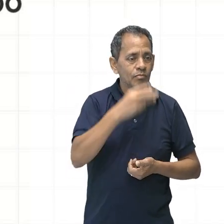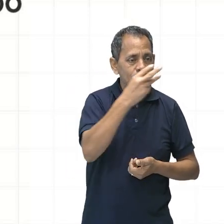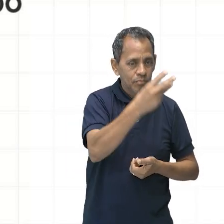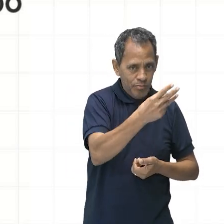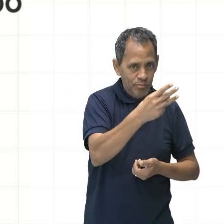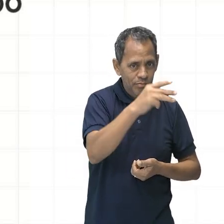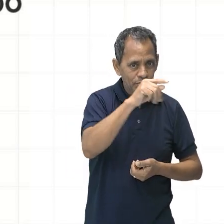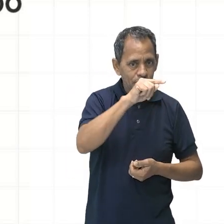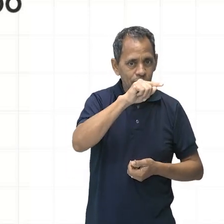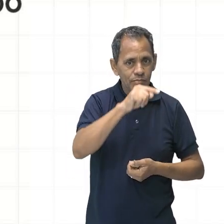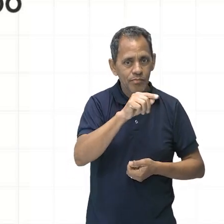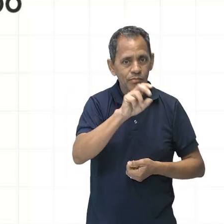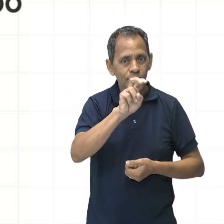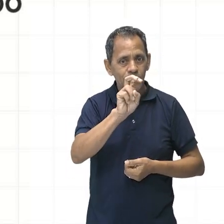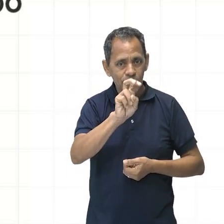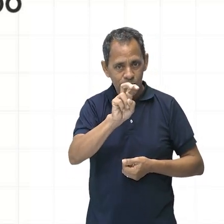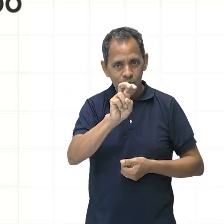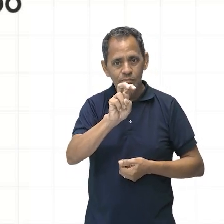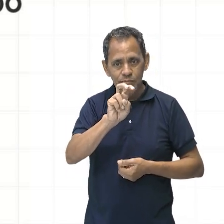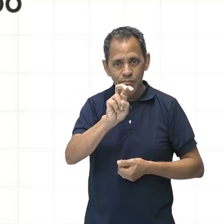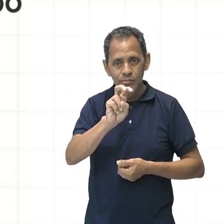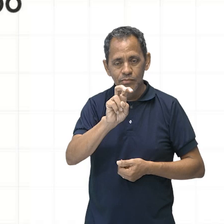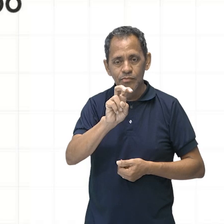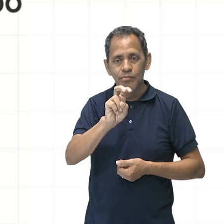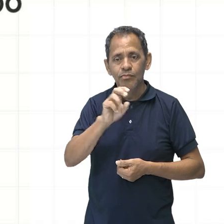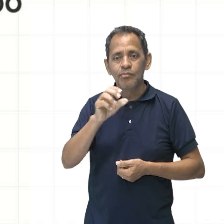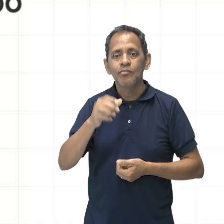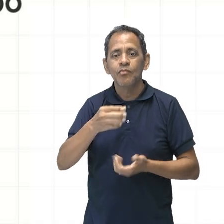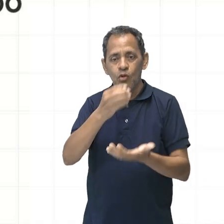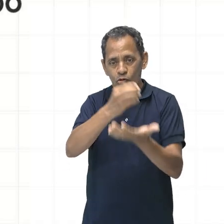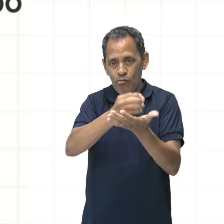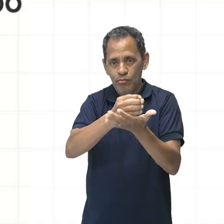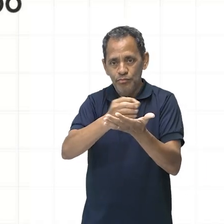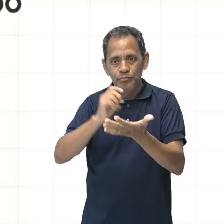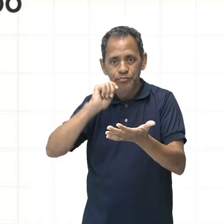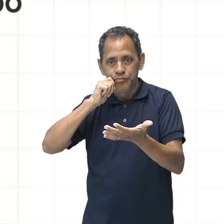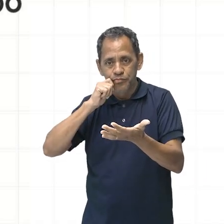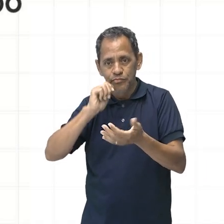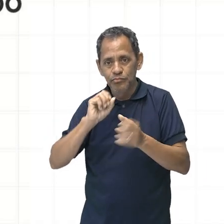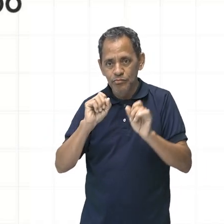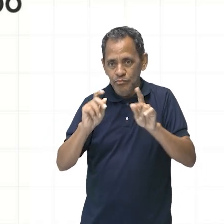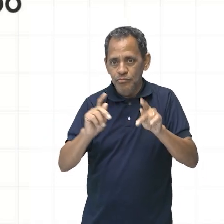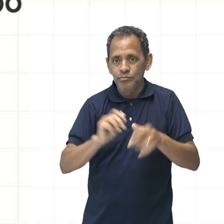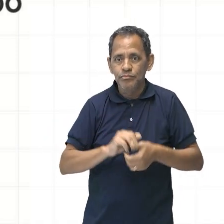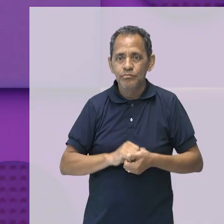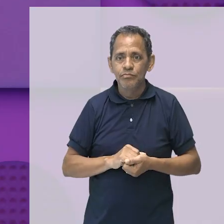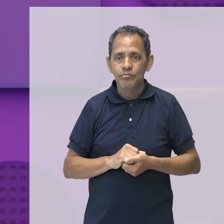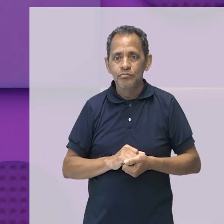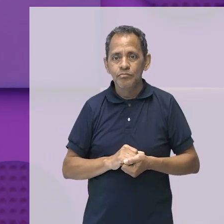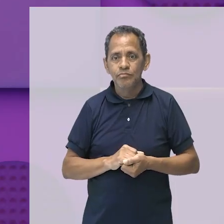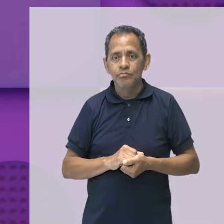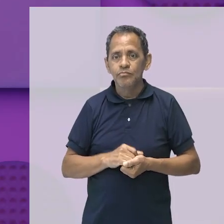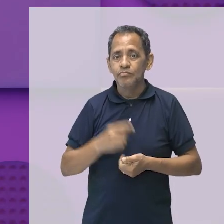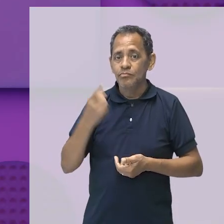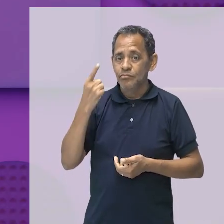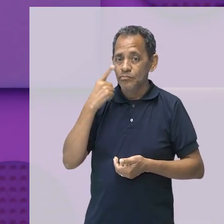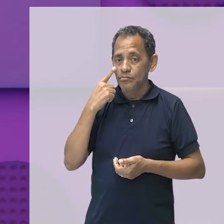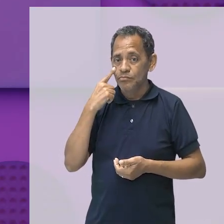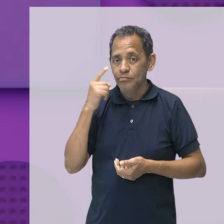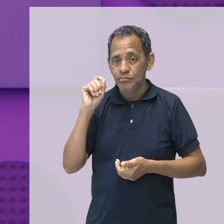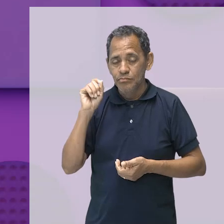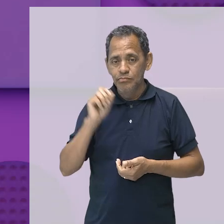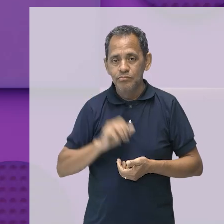3,5 copos, ou 3 copos e meios de suco. Beleza? Então, ó, observe